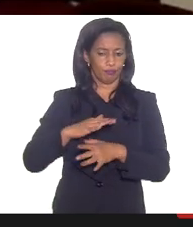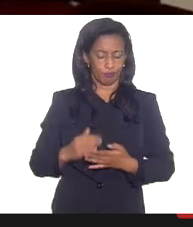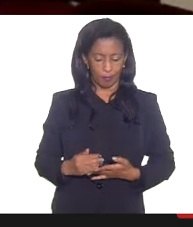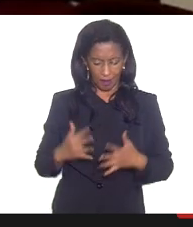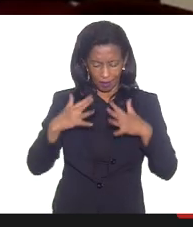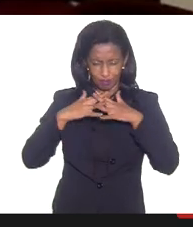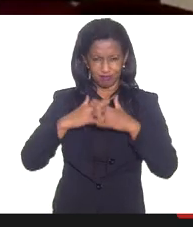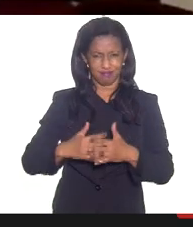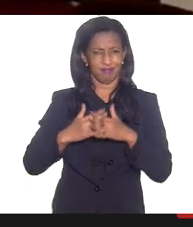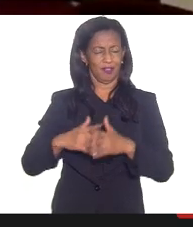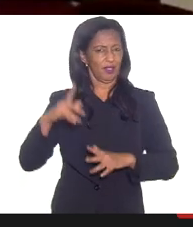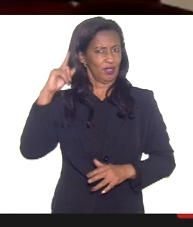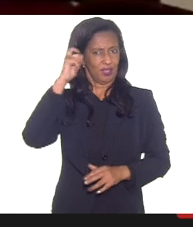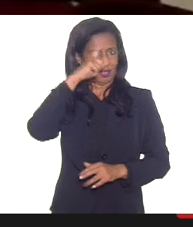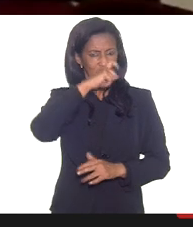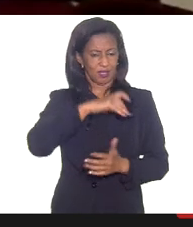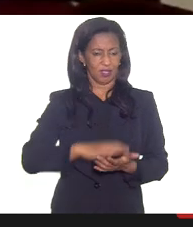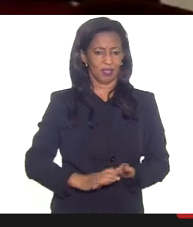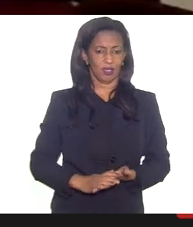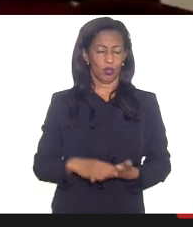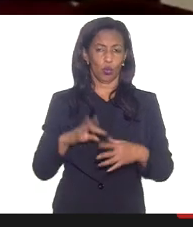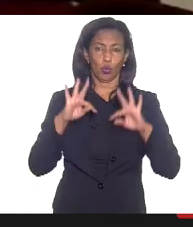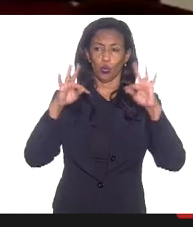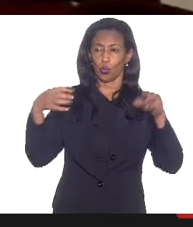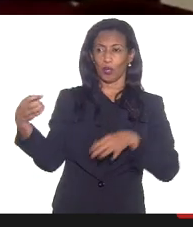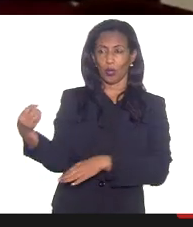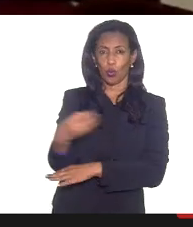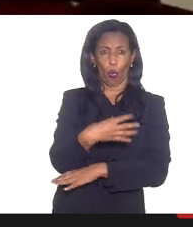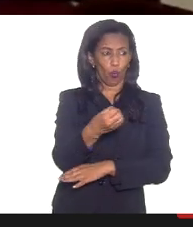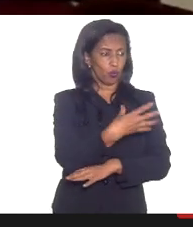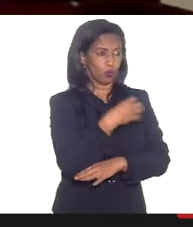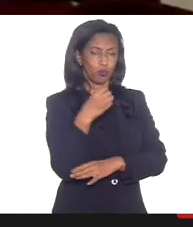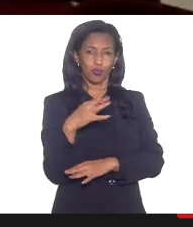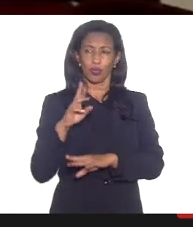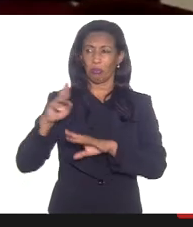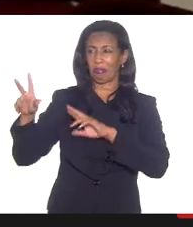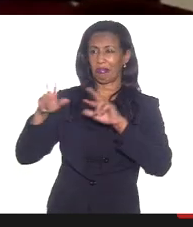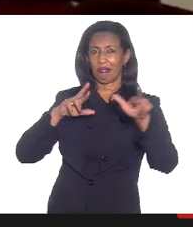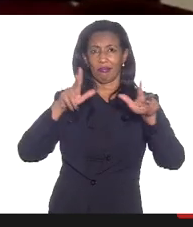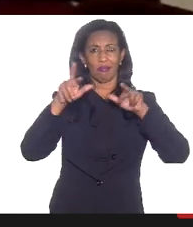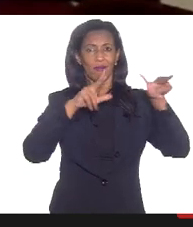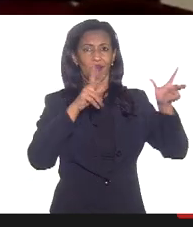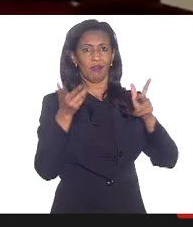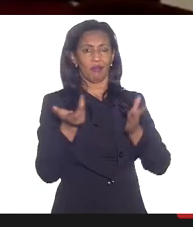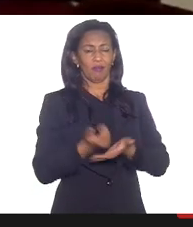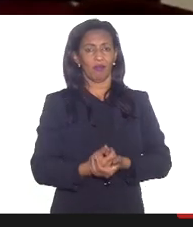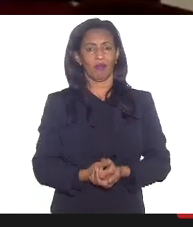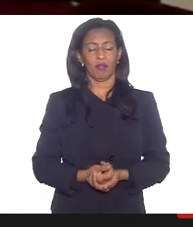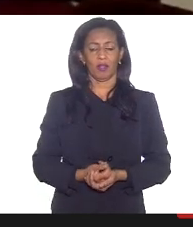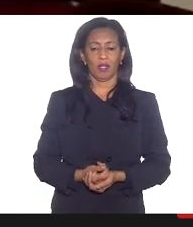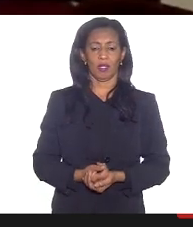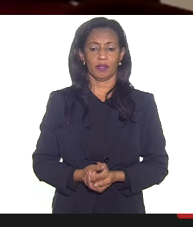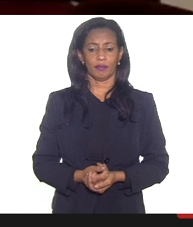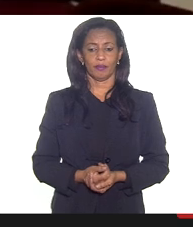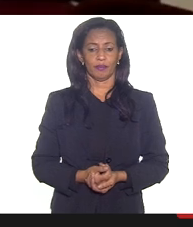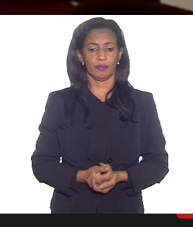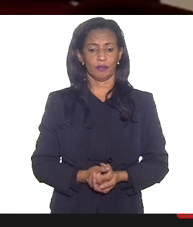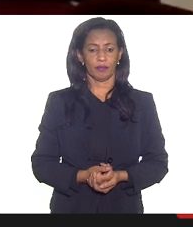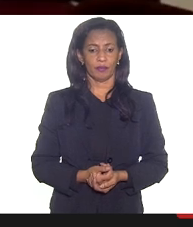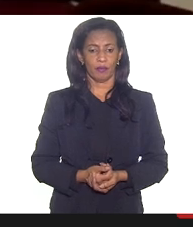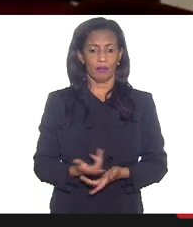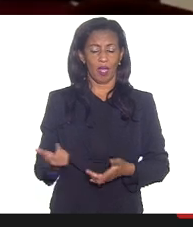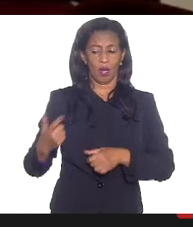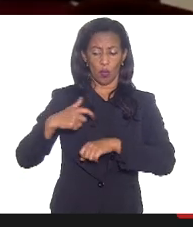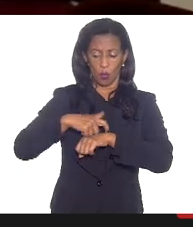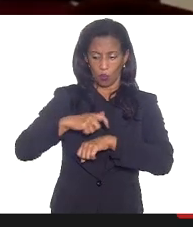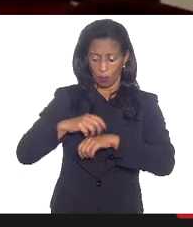complicado, que tudo era novo, tudo era diferente, tudo era vamos dizer, um momento